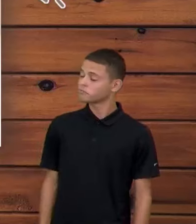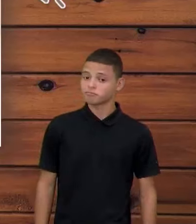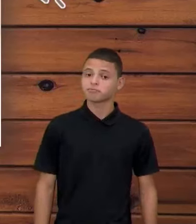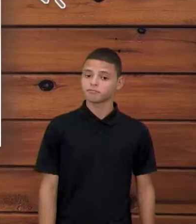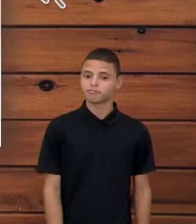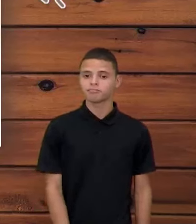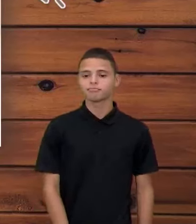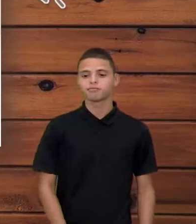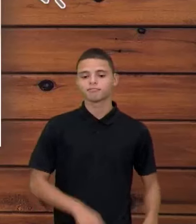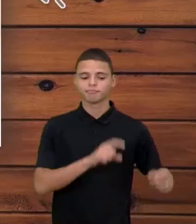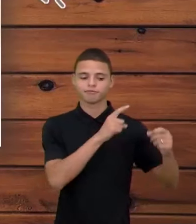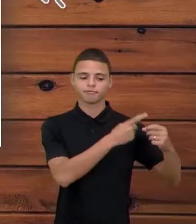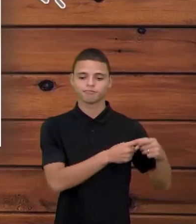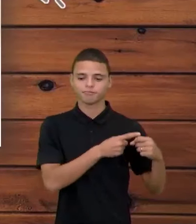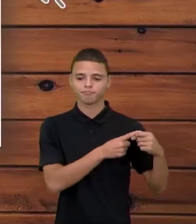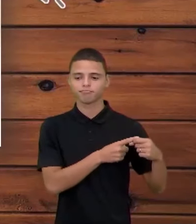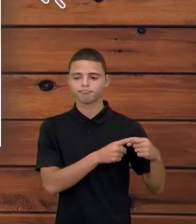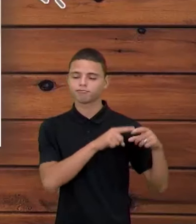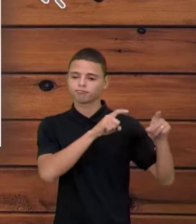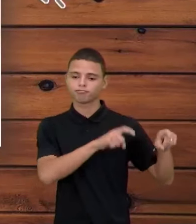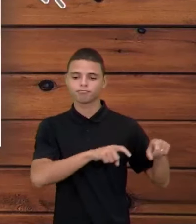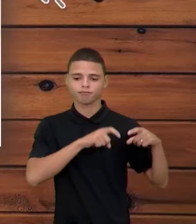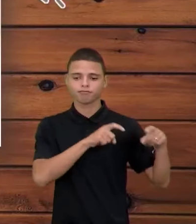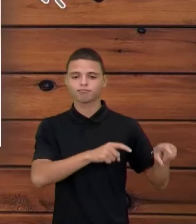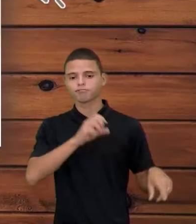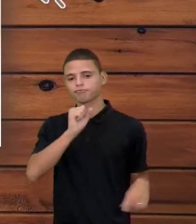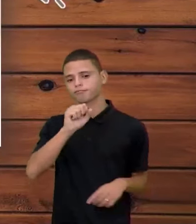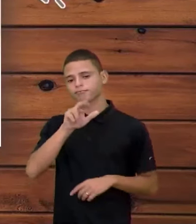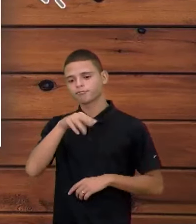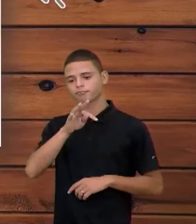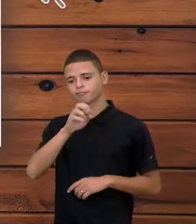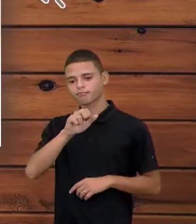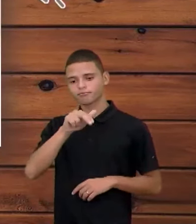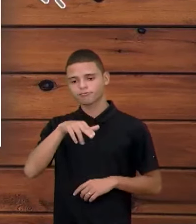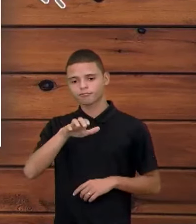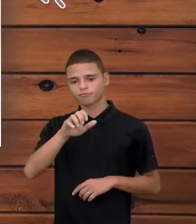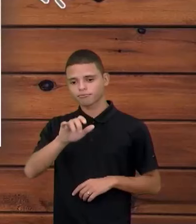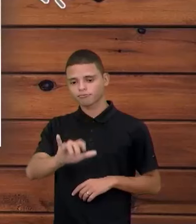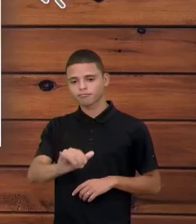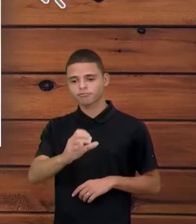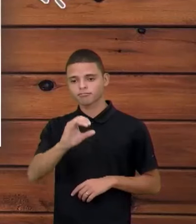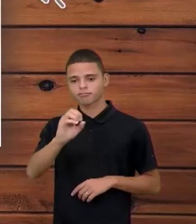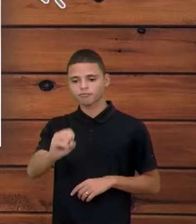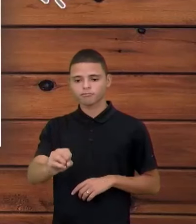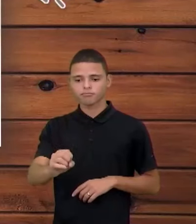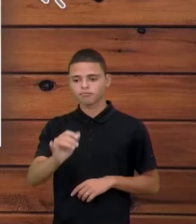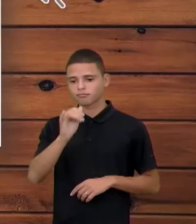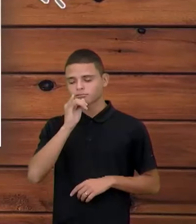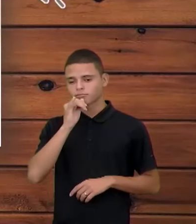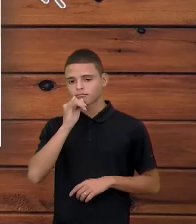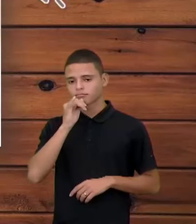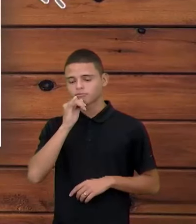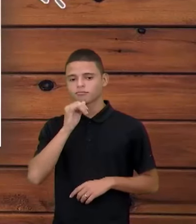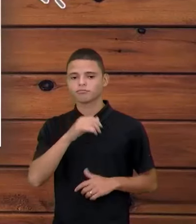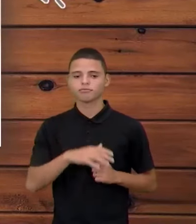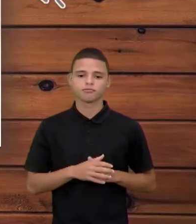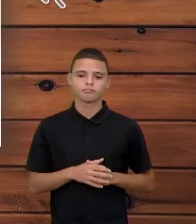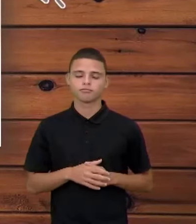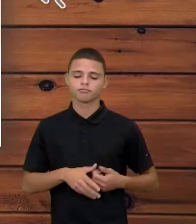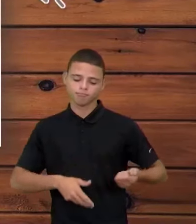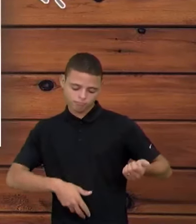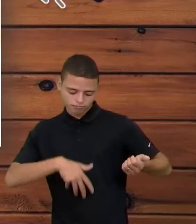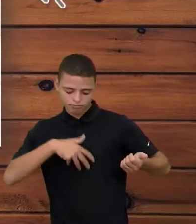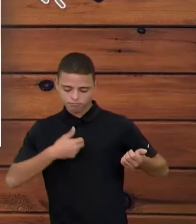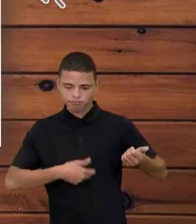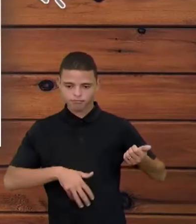o sertanejo. O sertanejo, ele tem essa característica da vaneira, que é essa forma de você tocar o violão, que